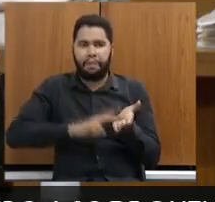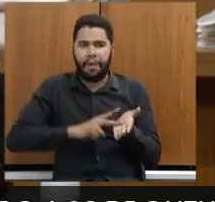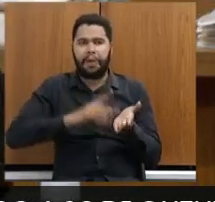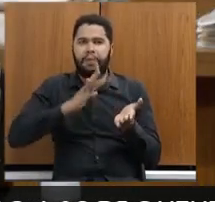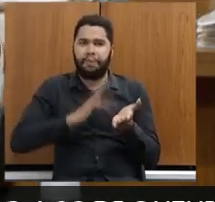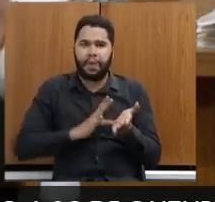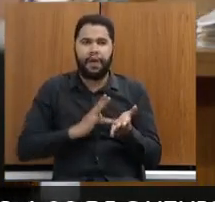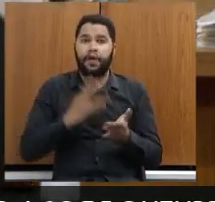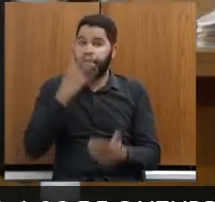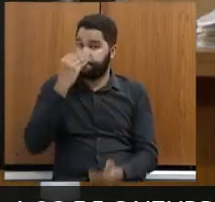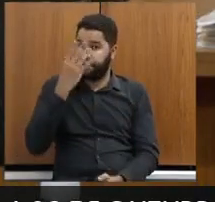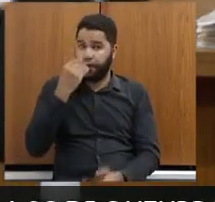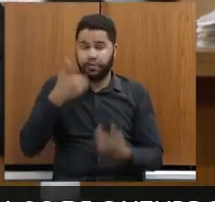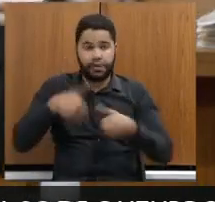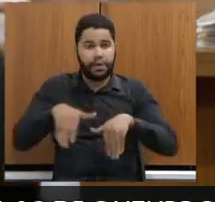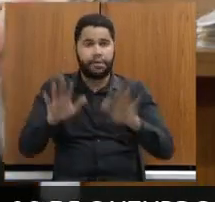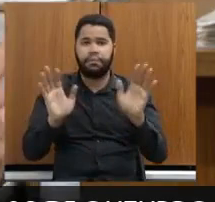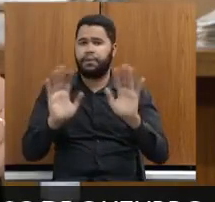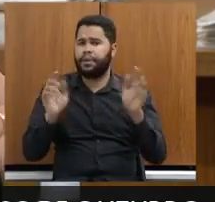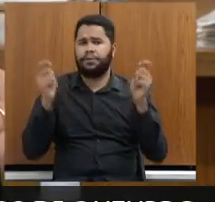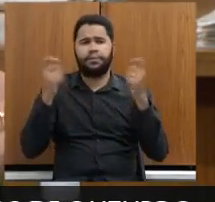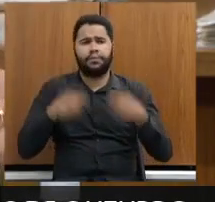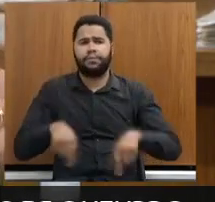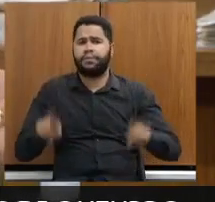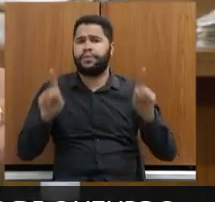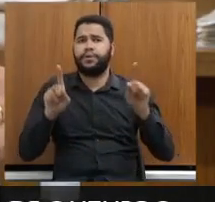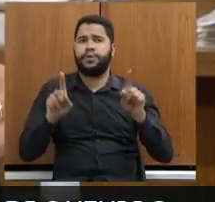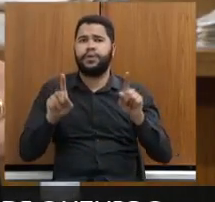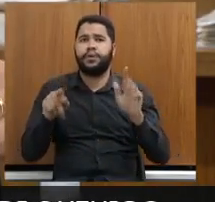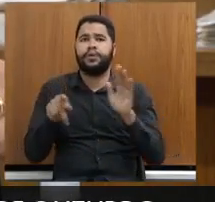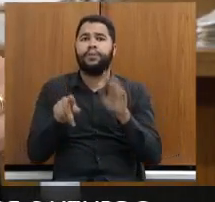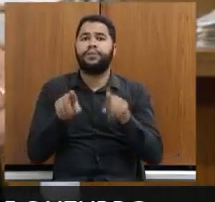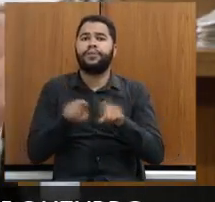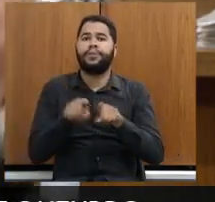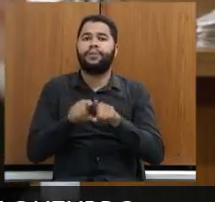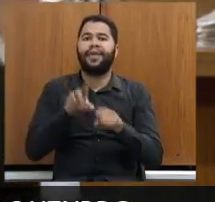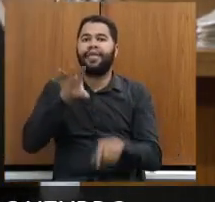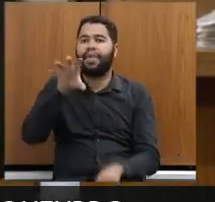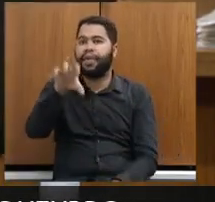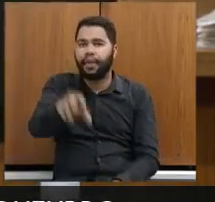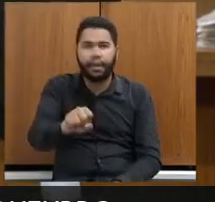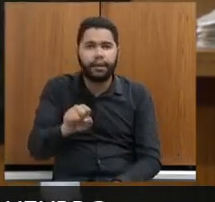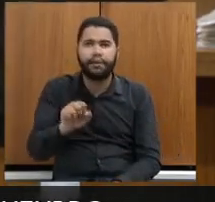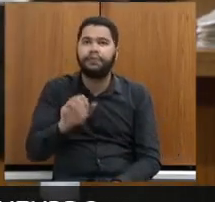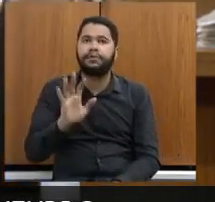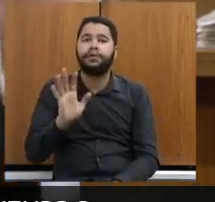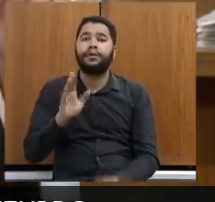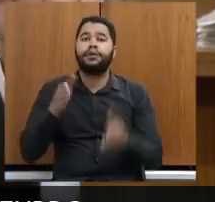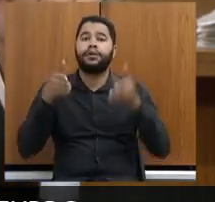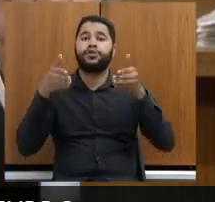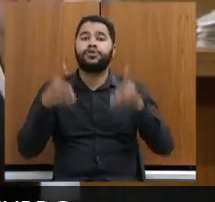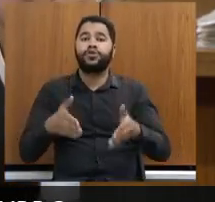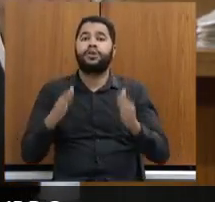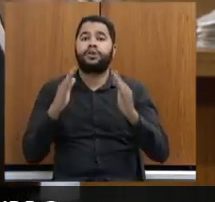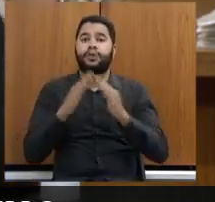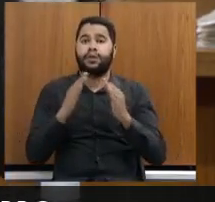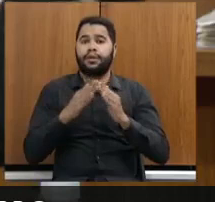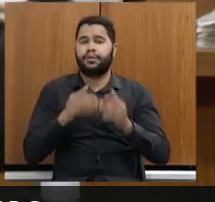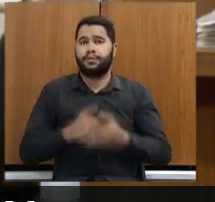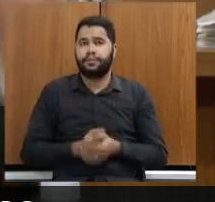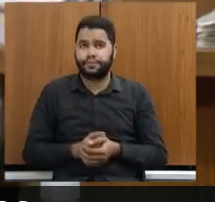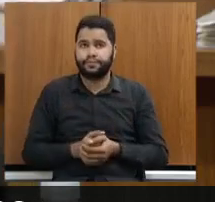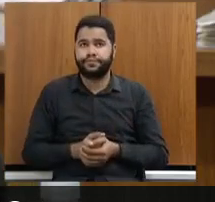fotografia e ele não vai precisar mais de lá buscar a sua identidade a identidade deve chegar na casa dele